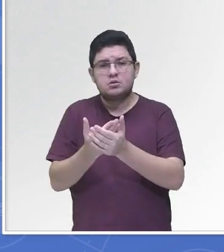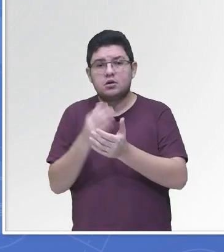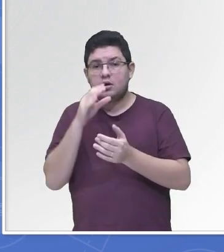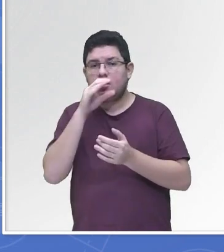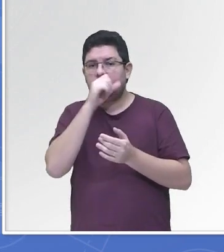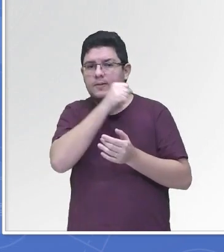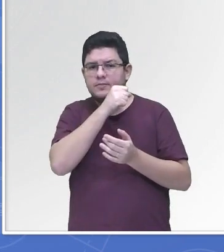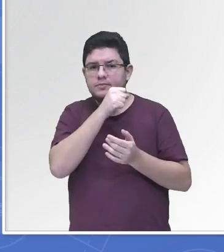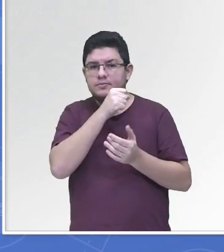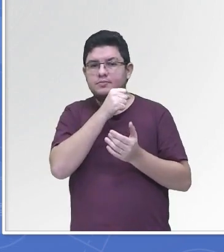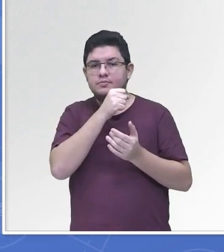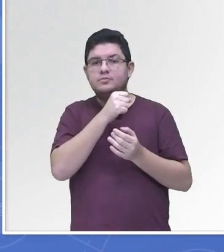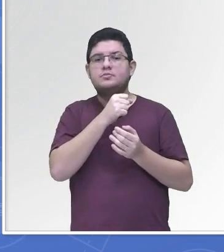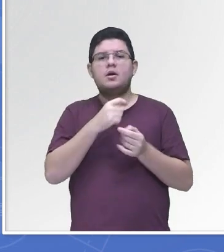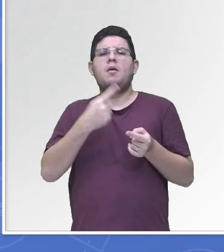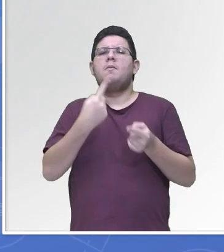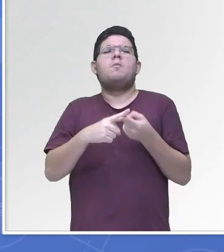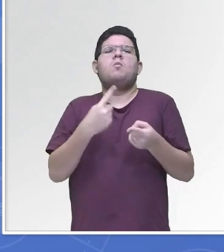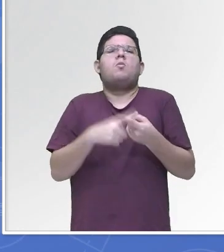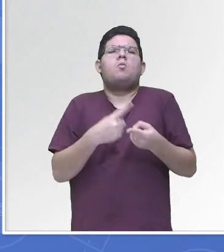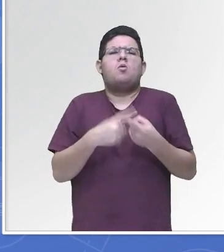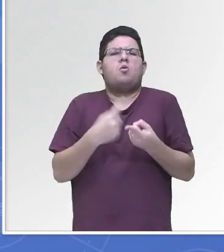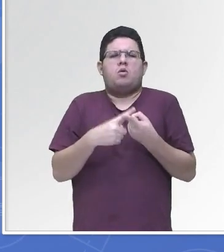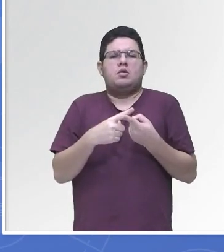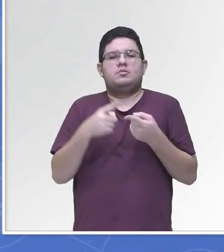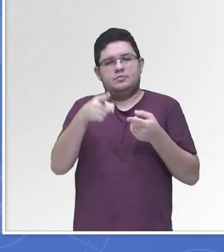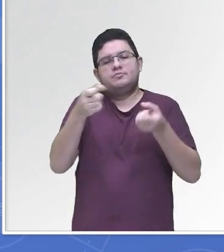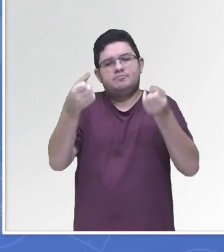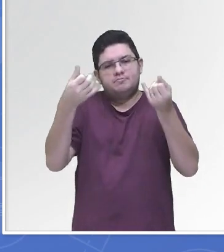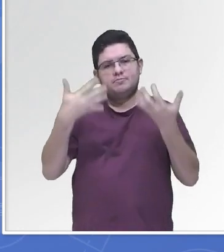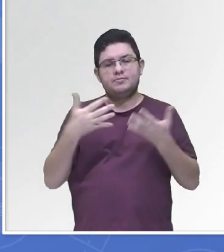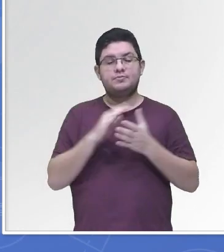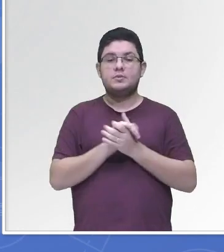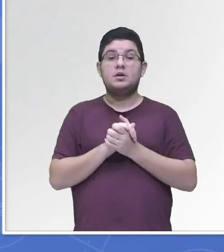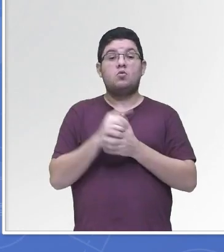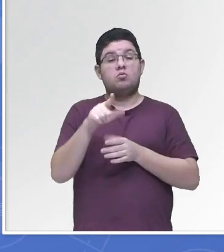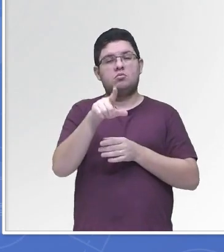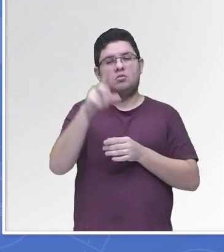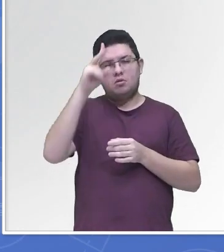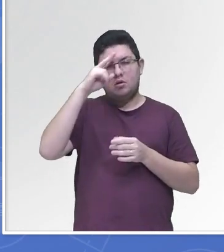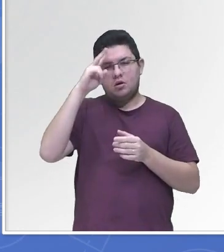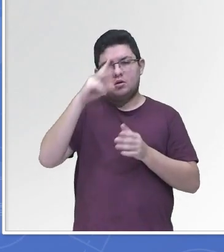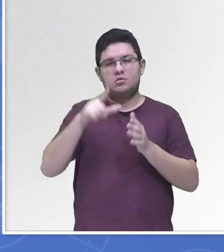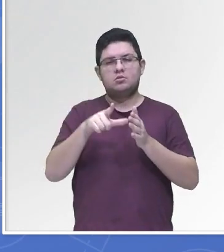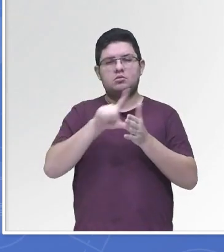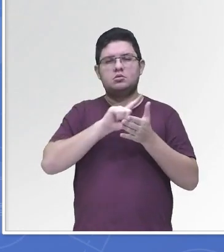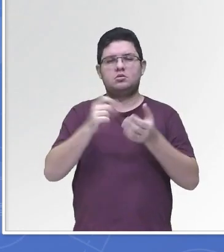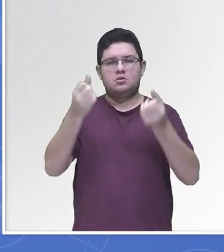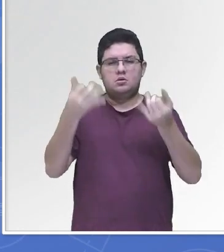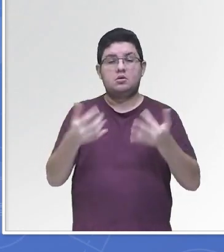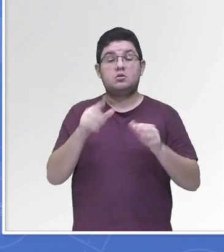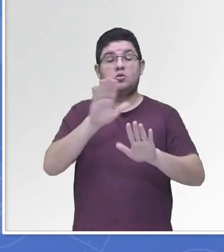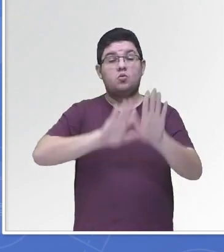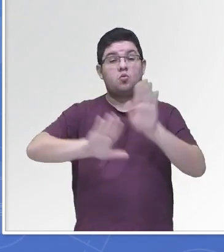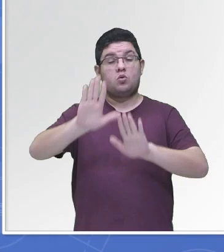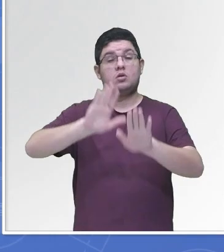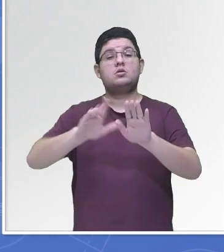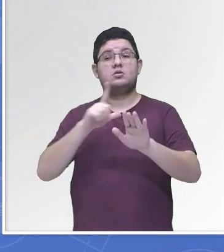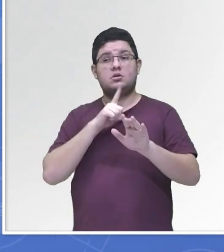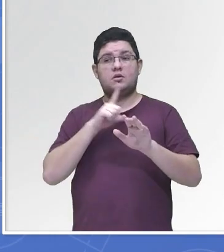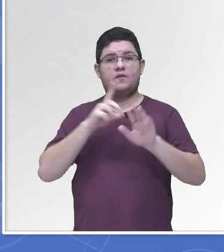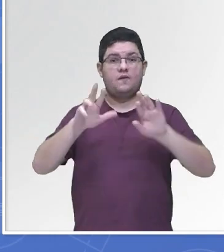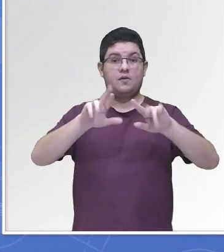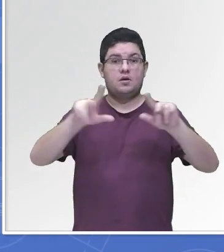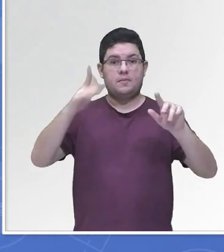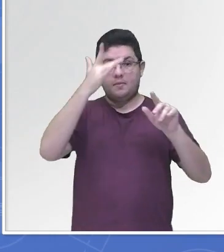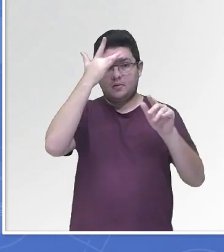com as notícias que vêm nos meios de comunicação por aí. Tá cheio de fake news por aí, né, querendo ensinar. Tá cheio de filósofo, tá cheio de